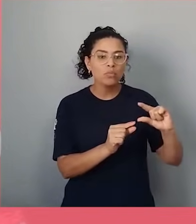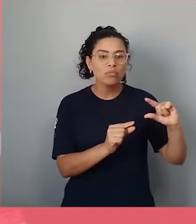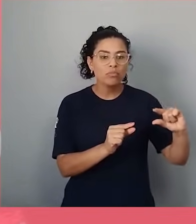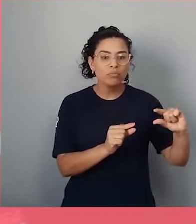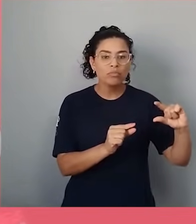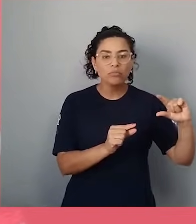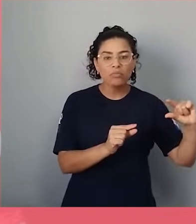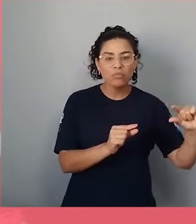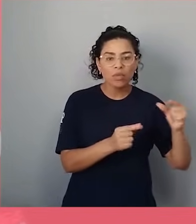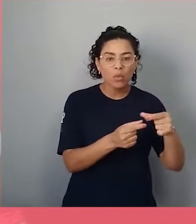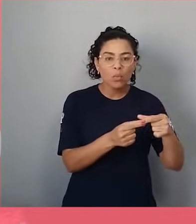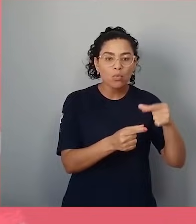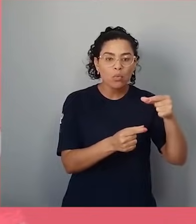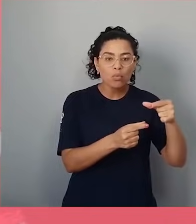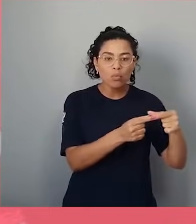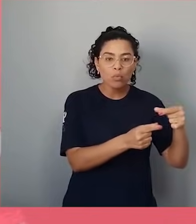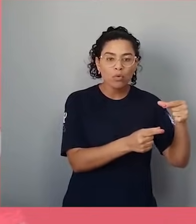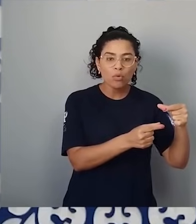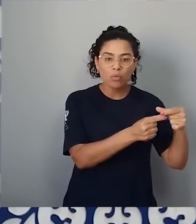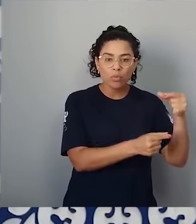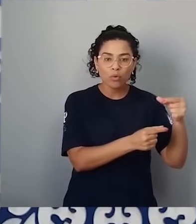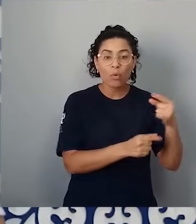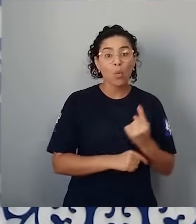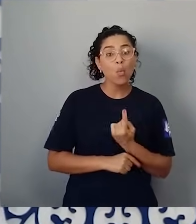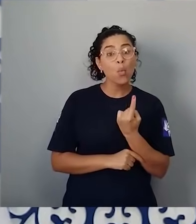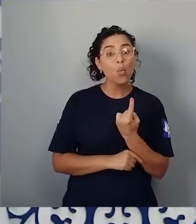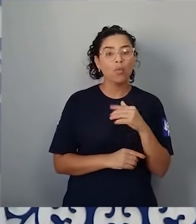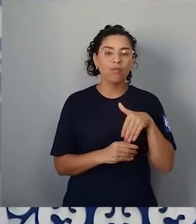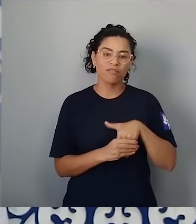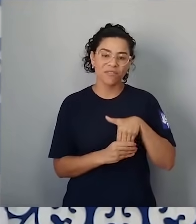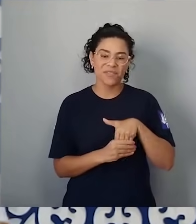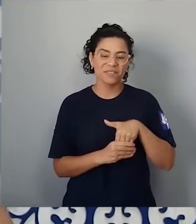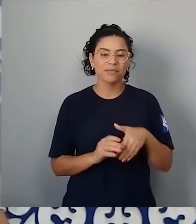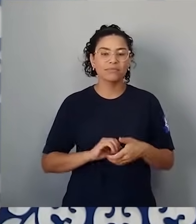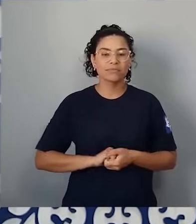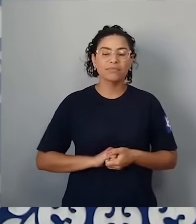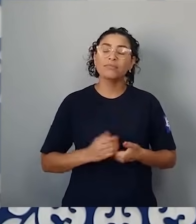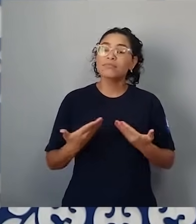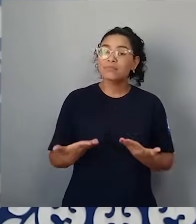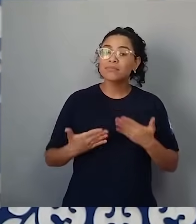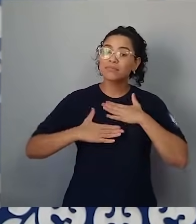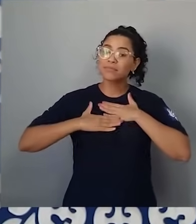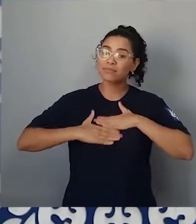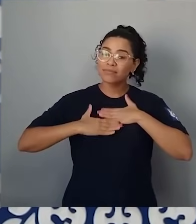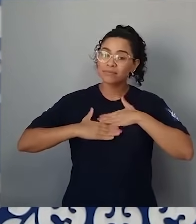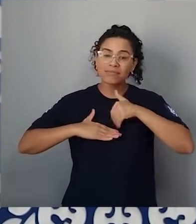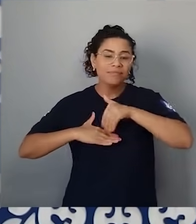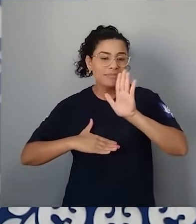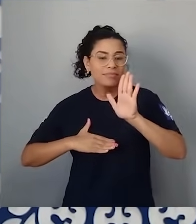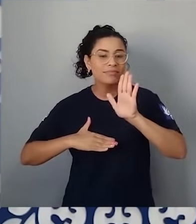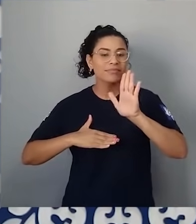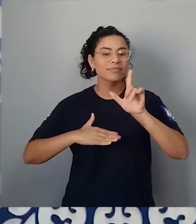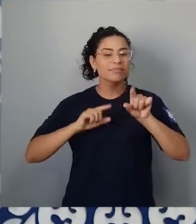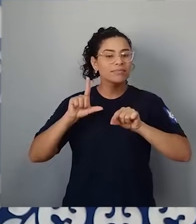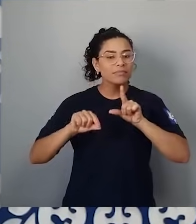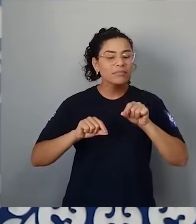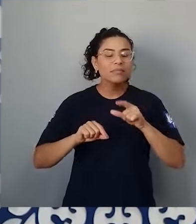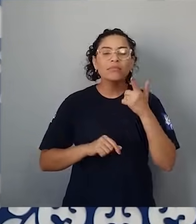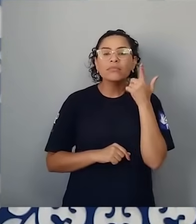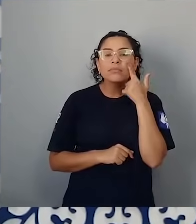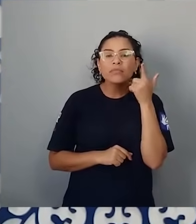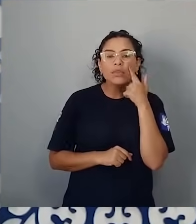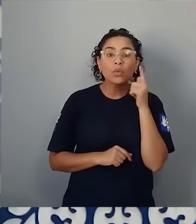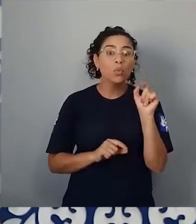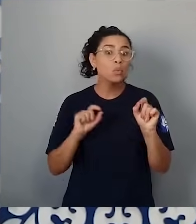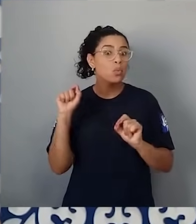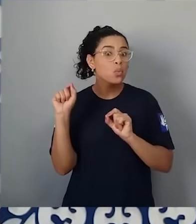empatados com apenas um voto. Falando em cores preferidas, vocês já ouviram falar em obras monocromáticas? Ou